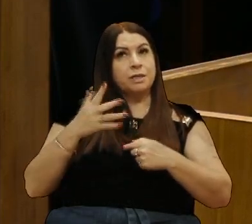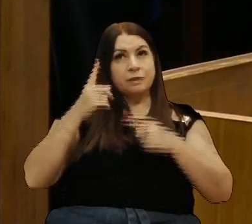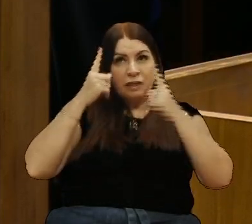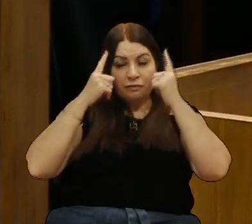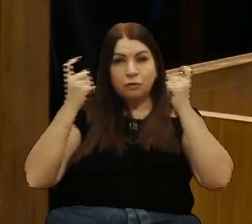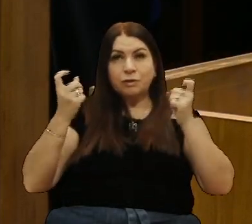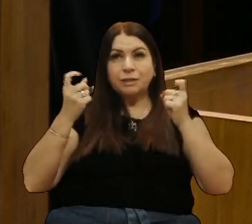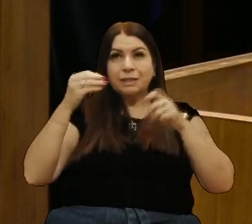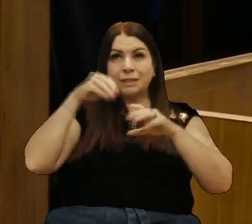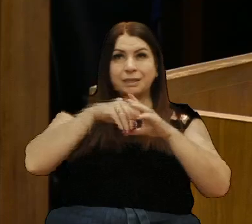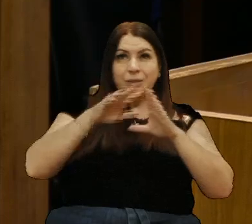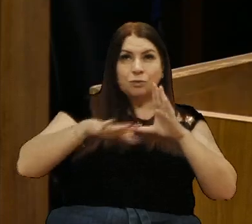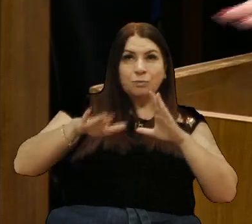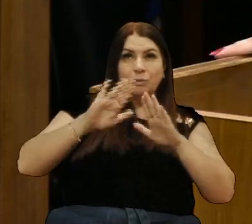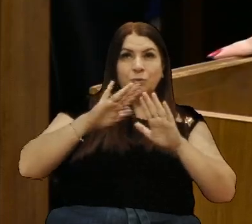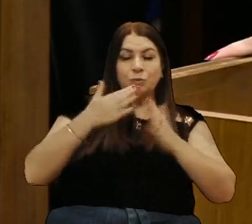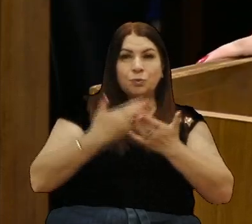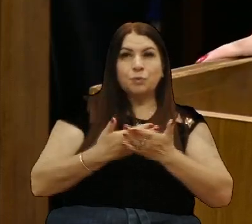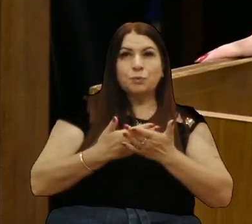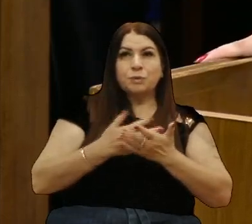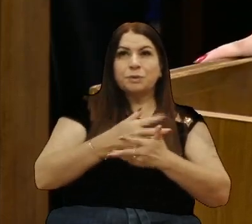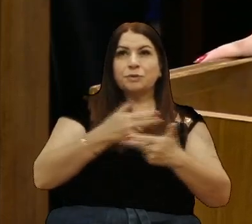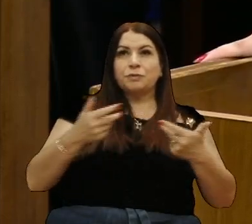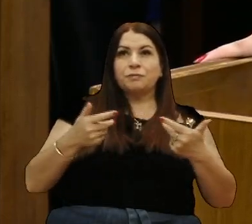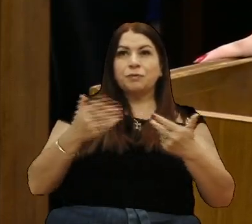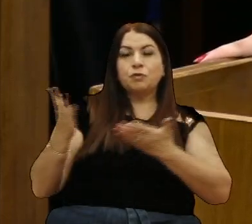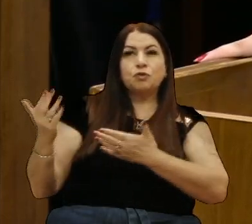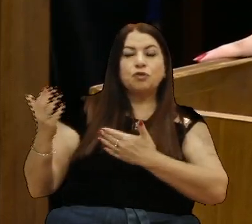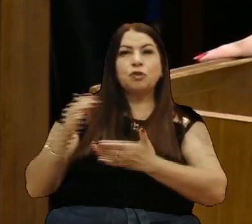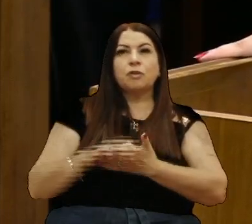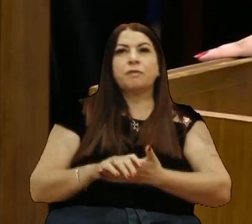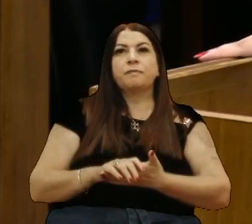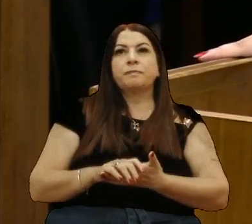violência dentro do ambiente escolar entre jovens